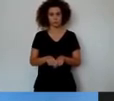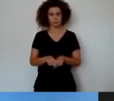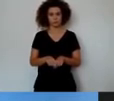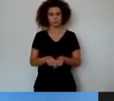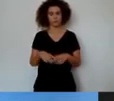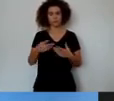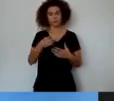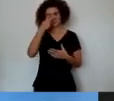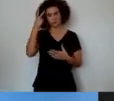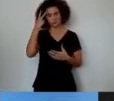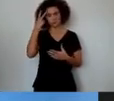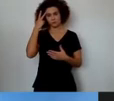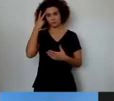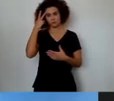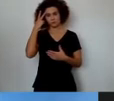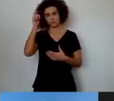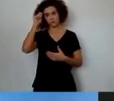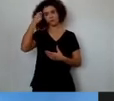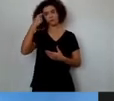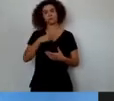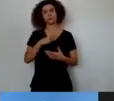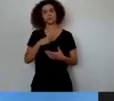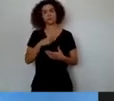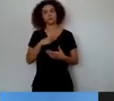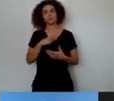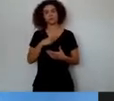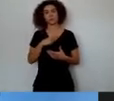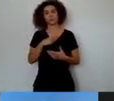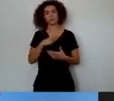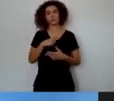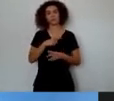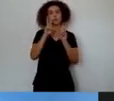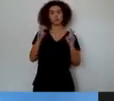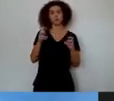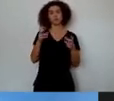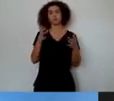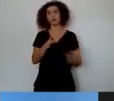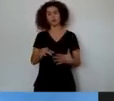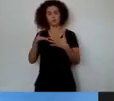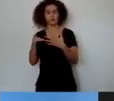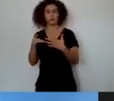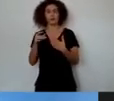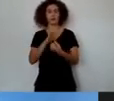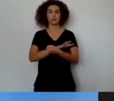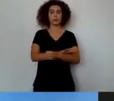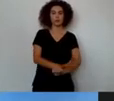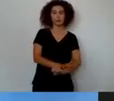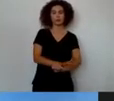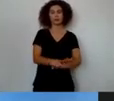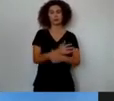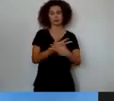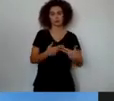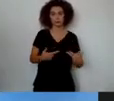negras que sempre estão sendo evidenciadas quando a conversa é, né, privilégios, quando a conversa é racismo e tudo mais. Então, o